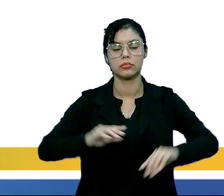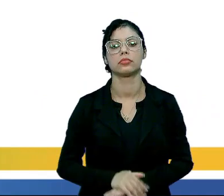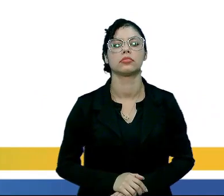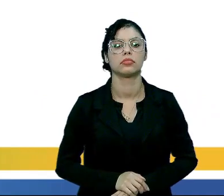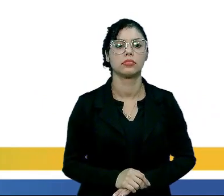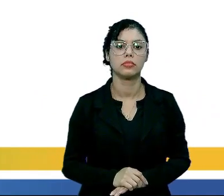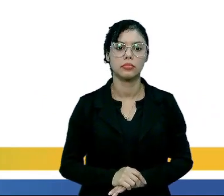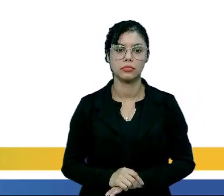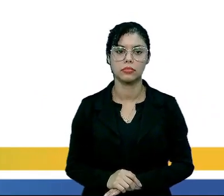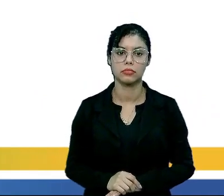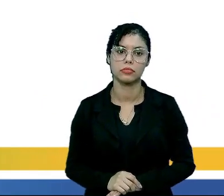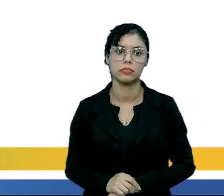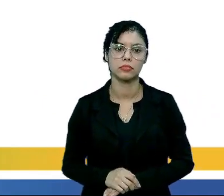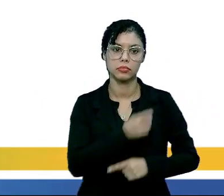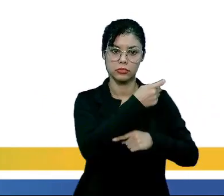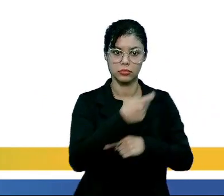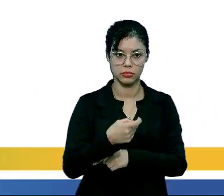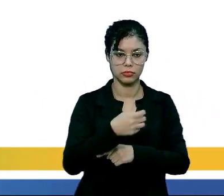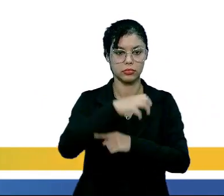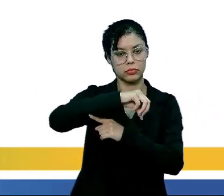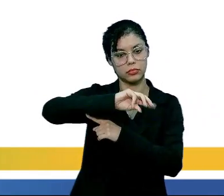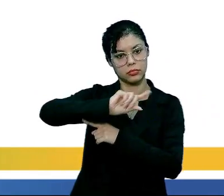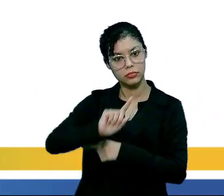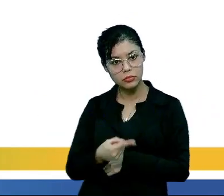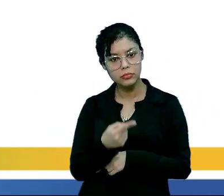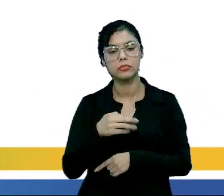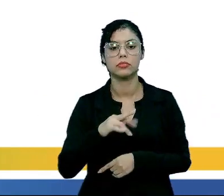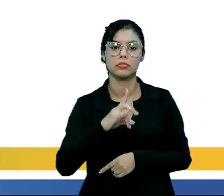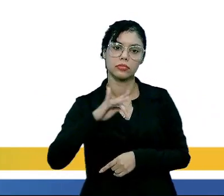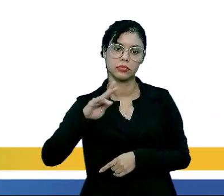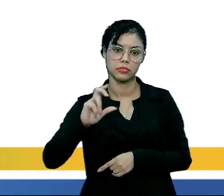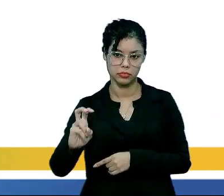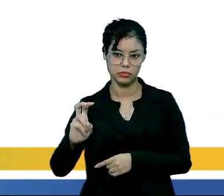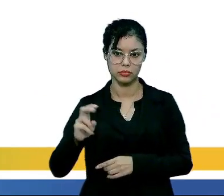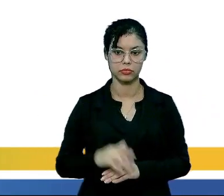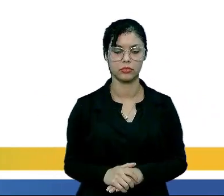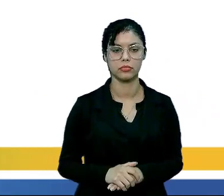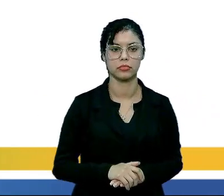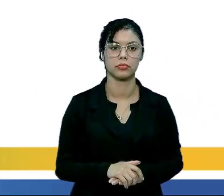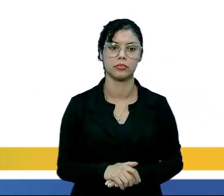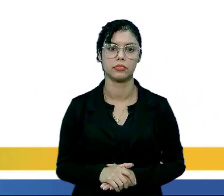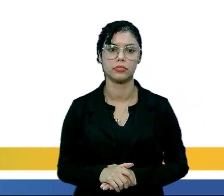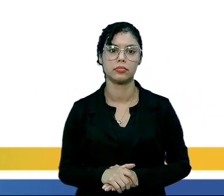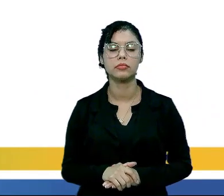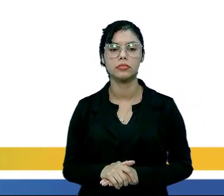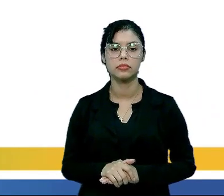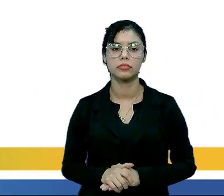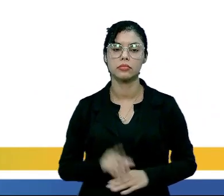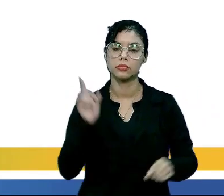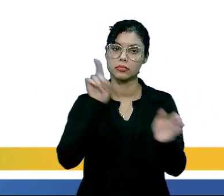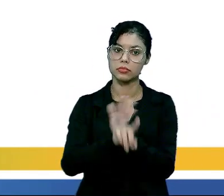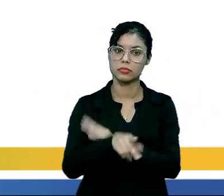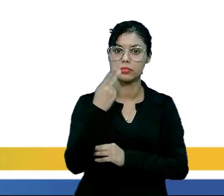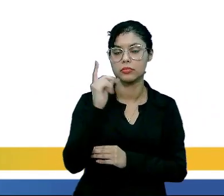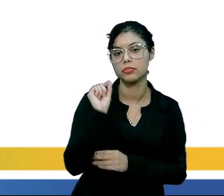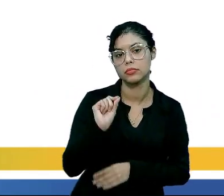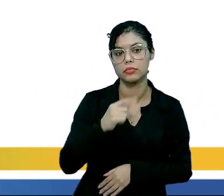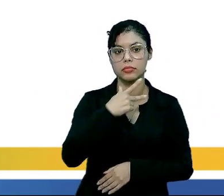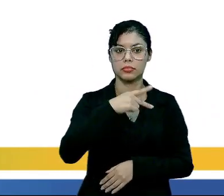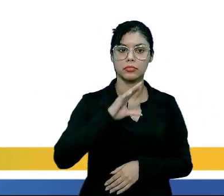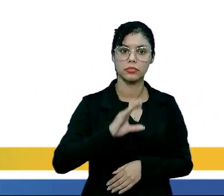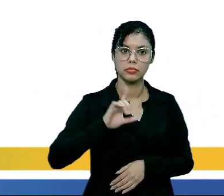reagiu, logo nós vamos ter aí 9 mols de PCl5 em reação. A questão fala pra gente